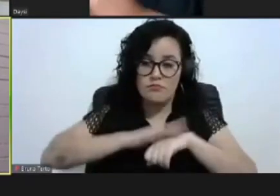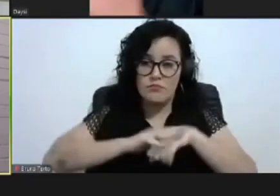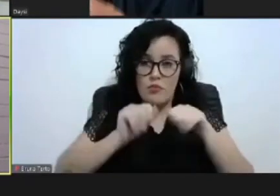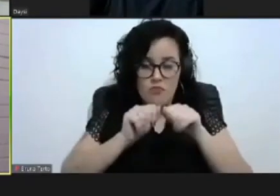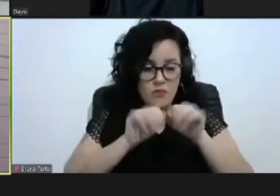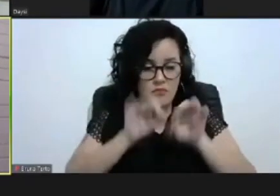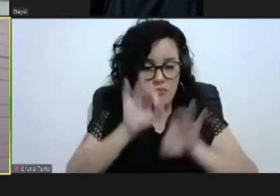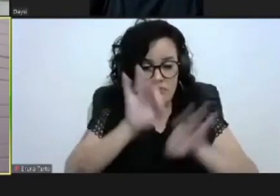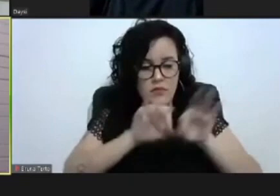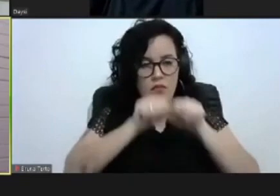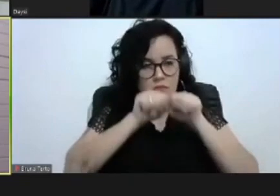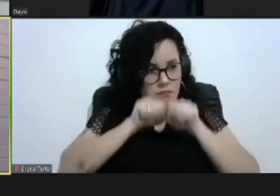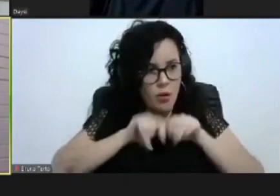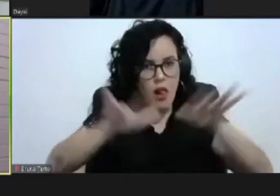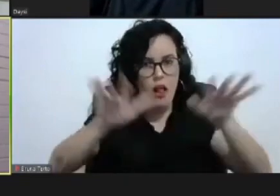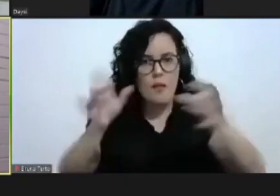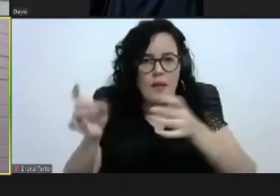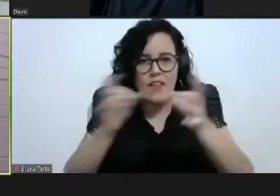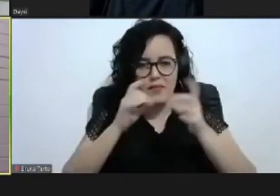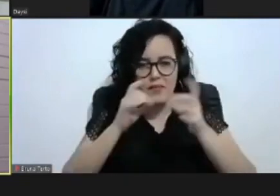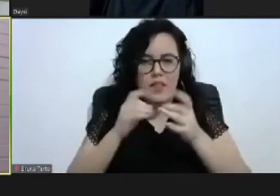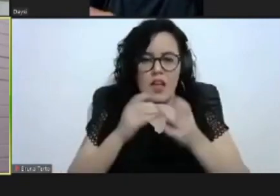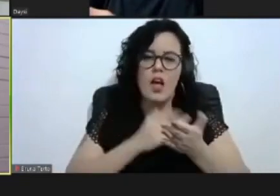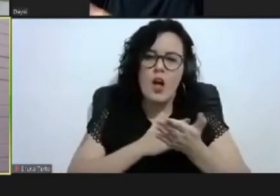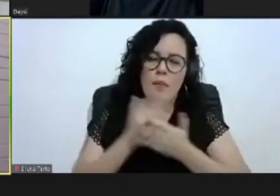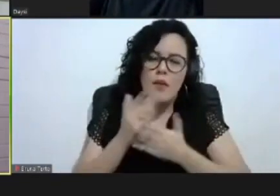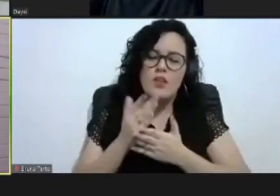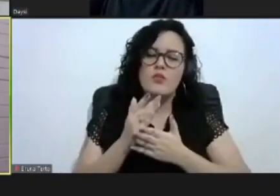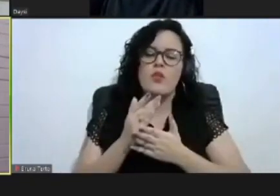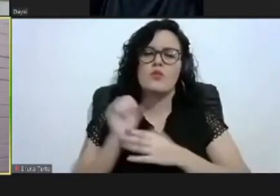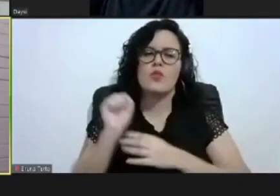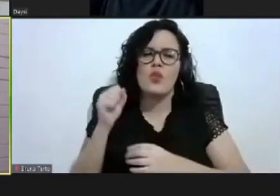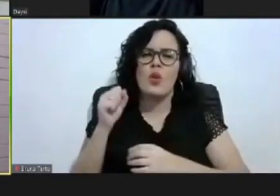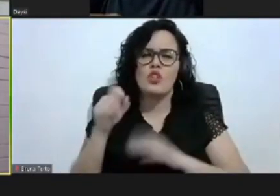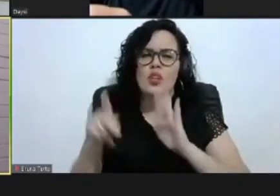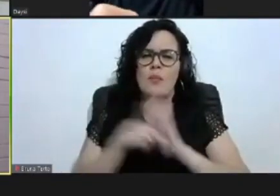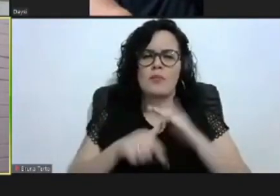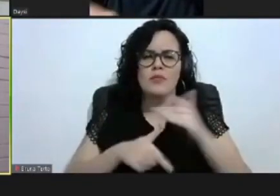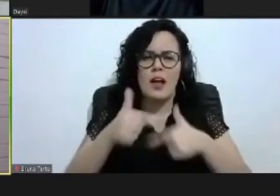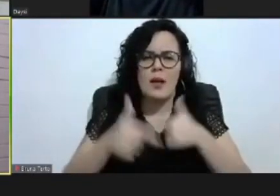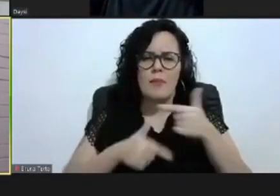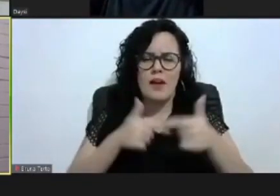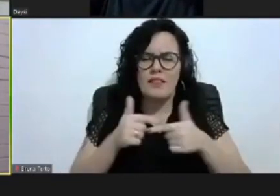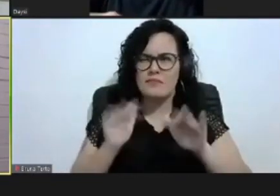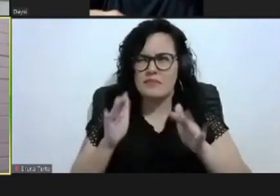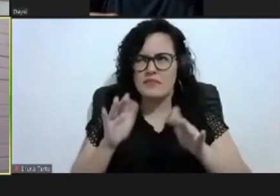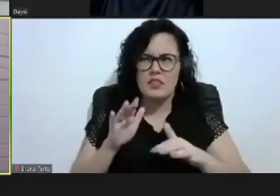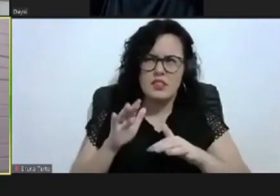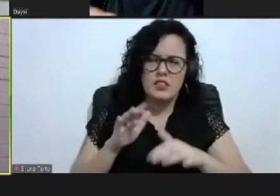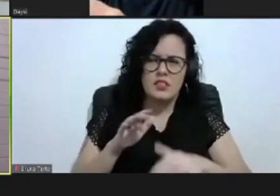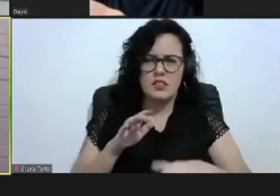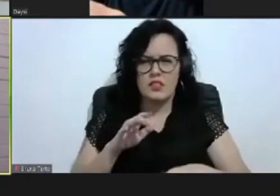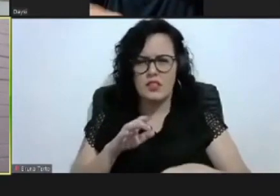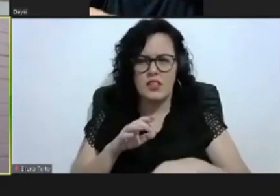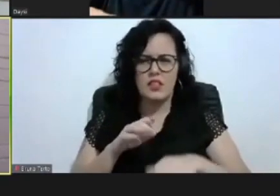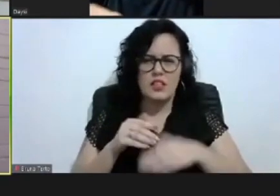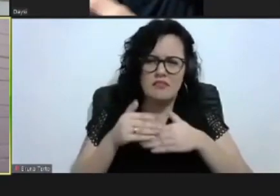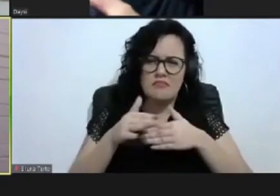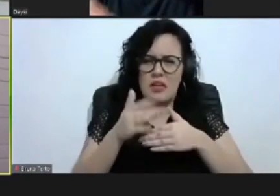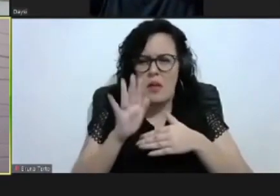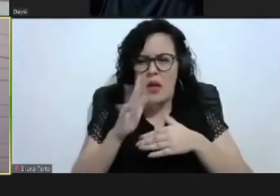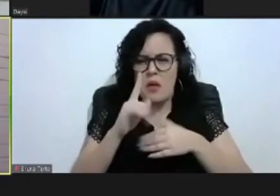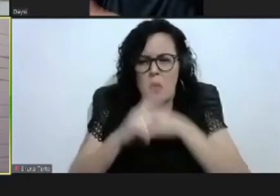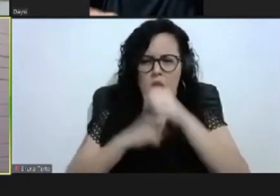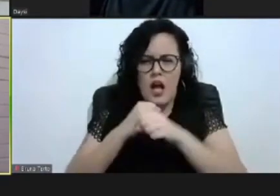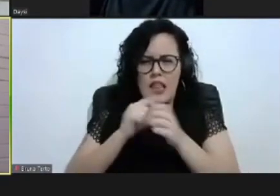momento eu publiquei um livro de sociologia do trabalho, acho que já no final do primeiro ano de vida da Boitempo, ou já no segundo ano,